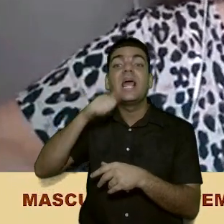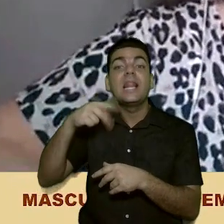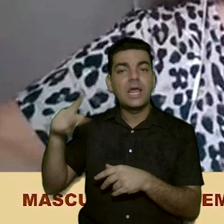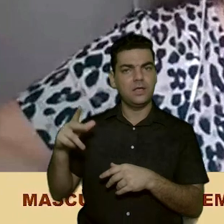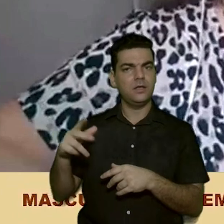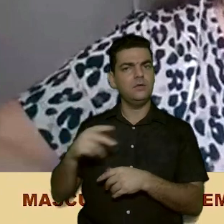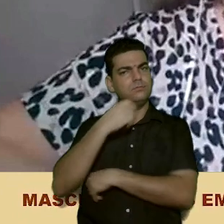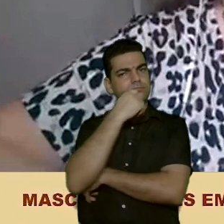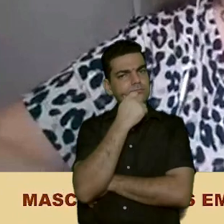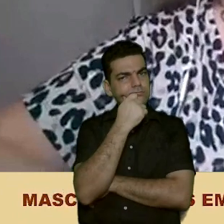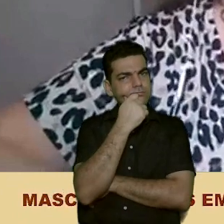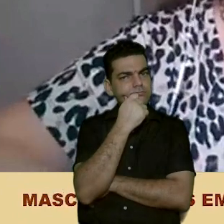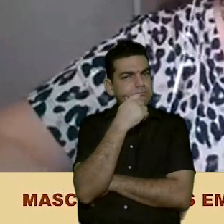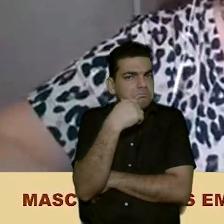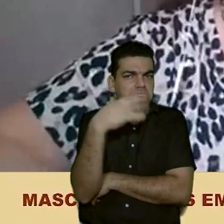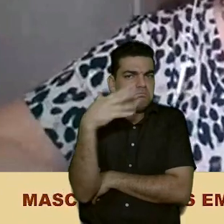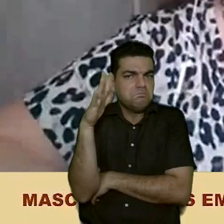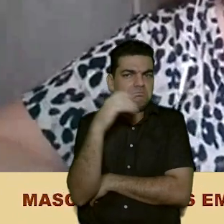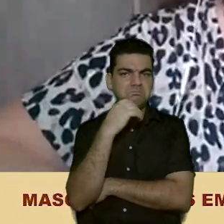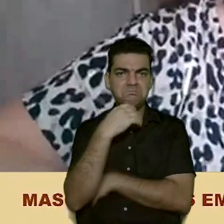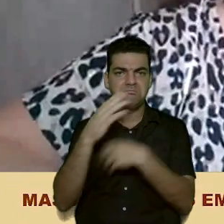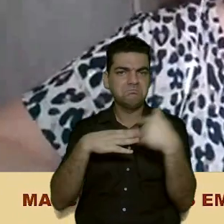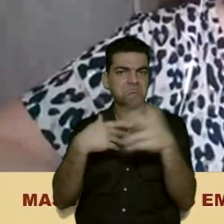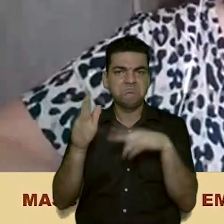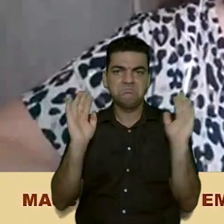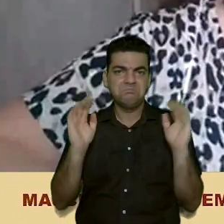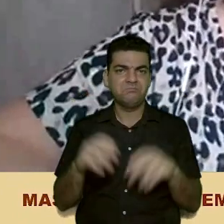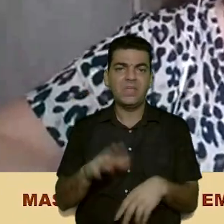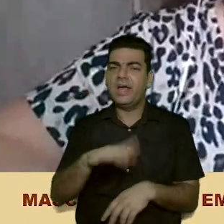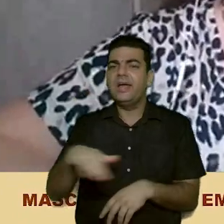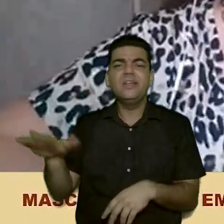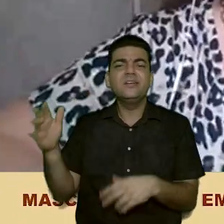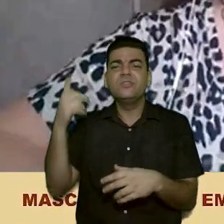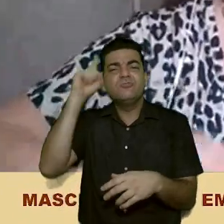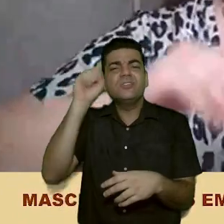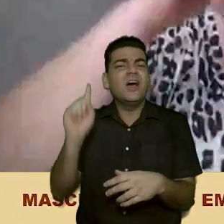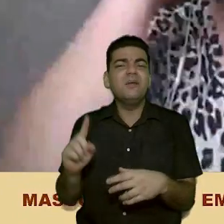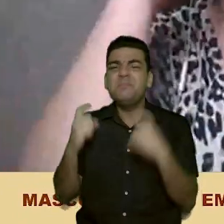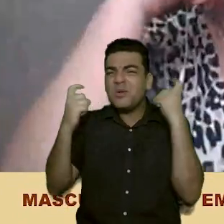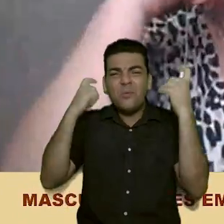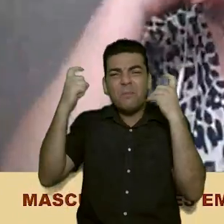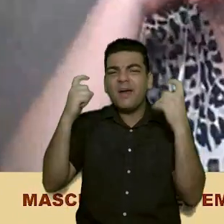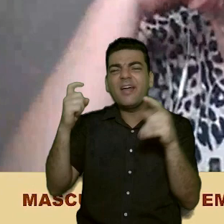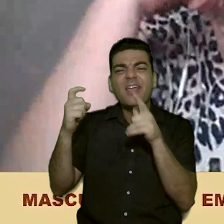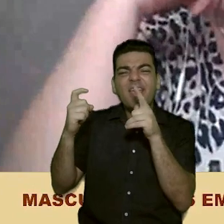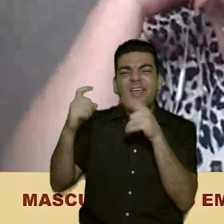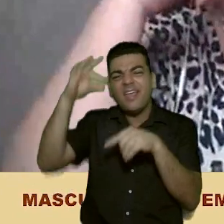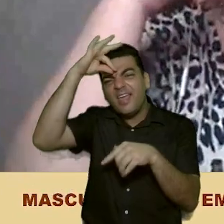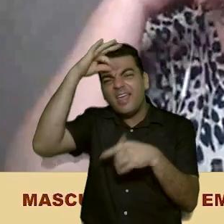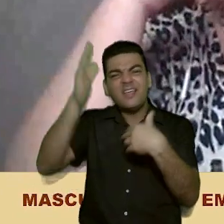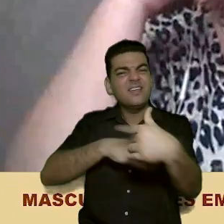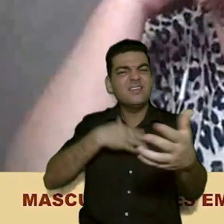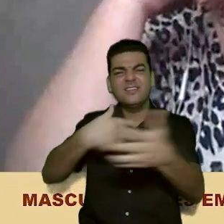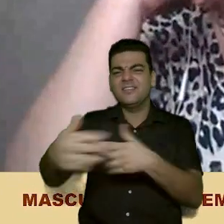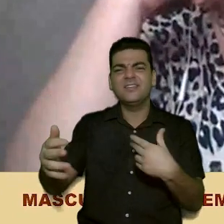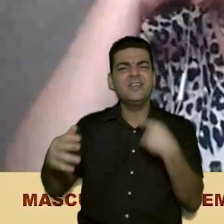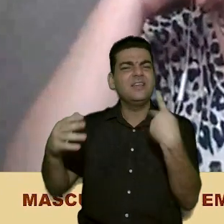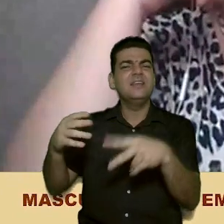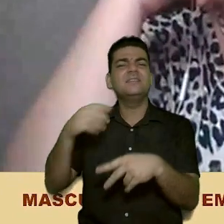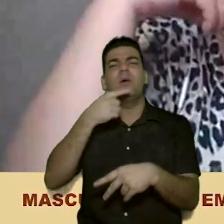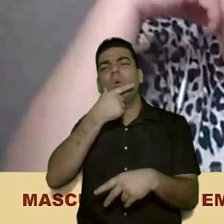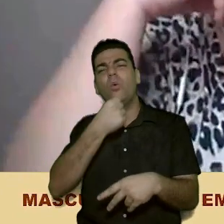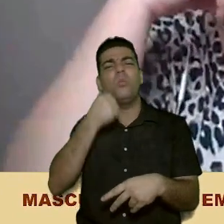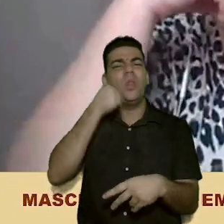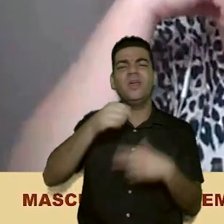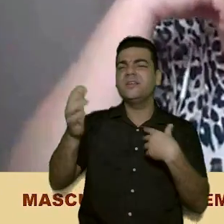vulva dele. Não, o pênis dela, ela falou. Eu falei, deixa, mano, deixa ela criança, não tem nada